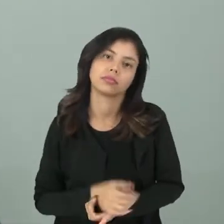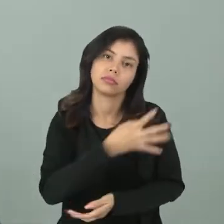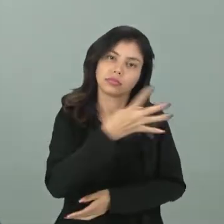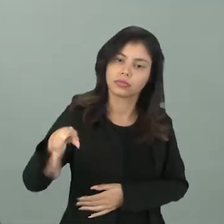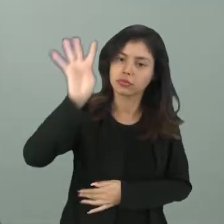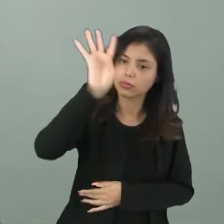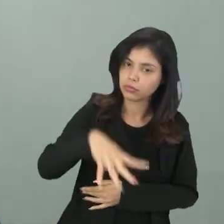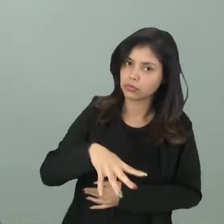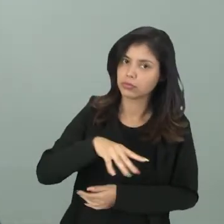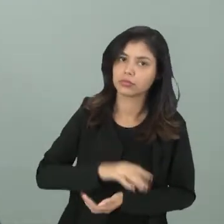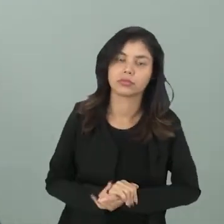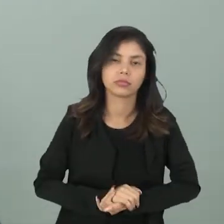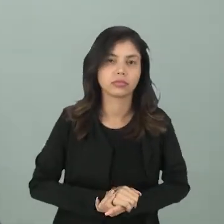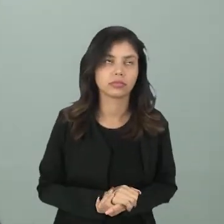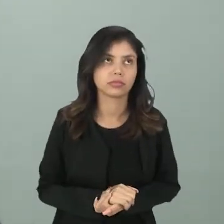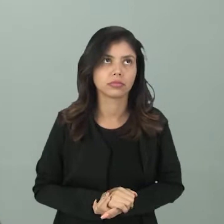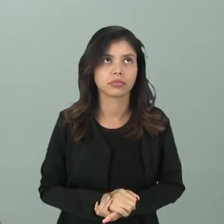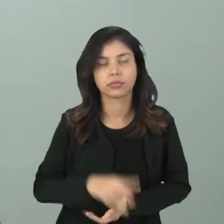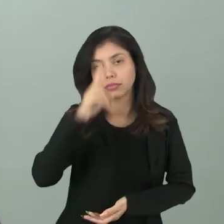na tabela.